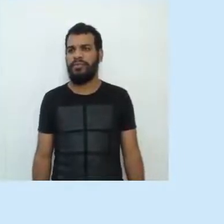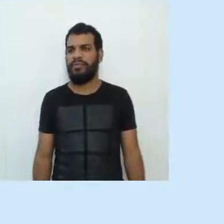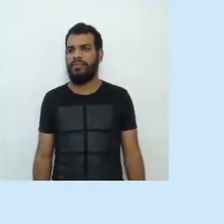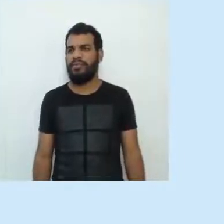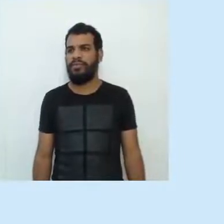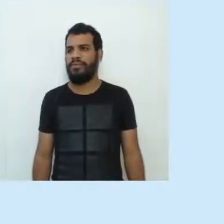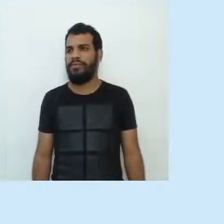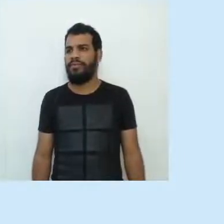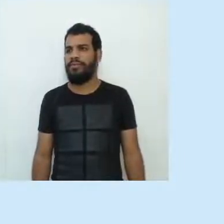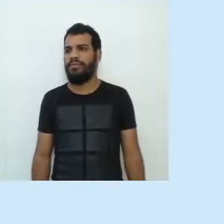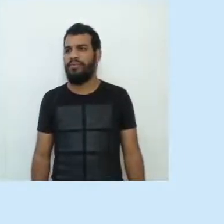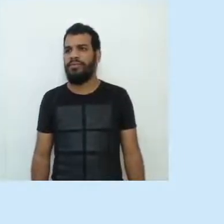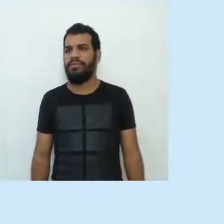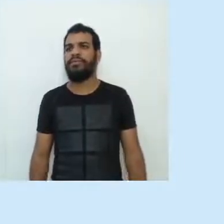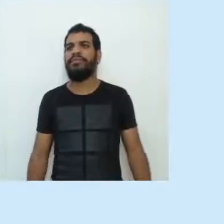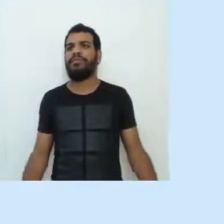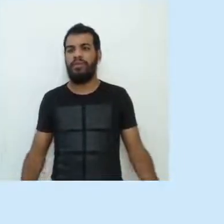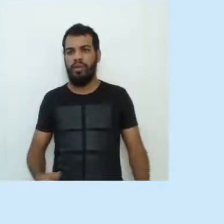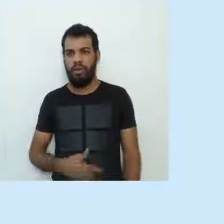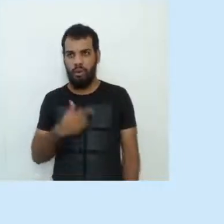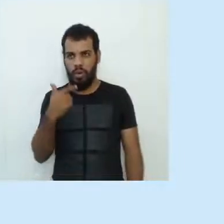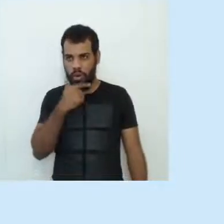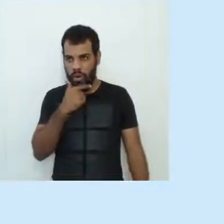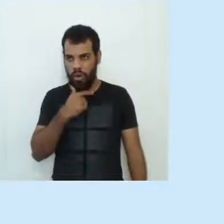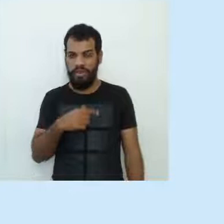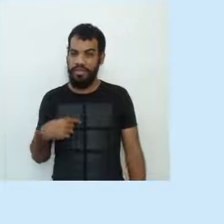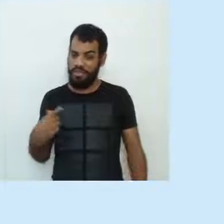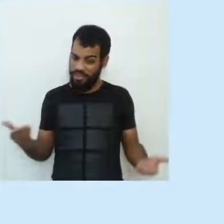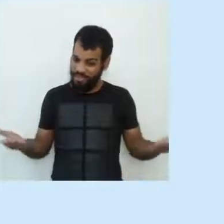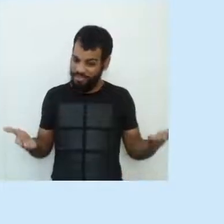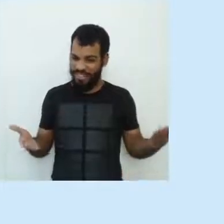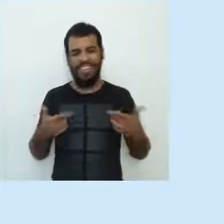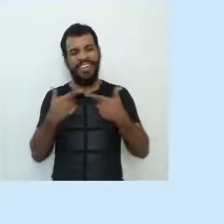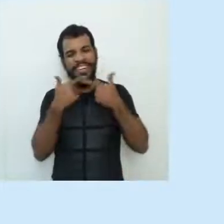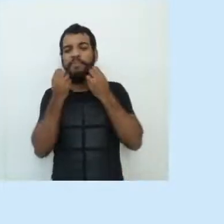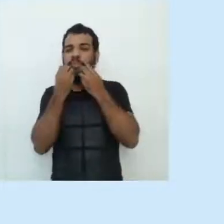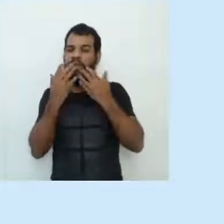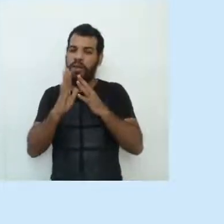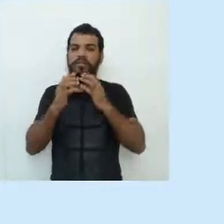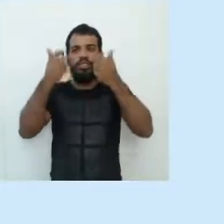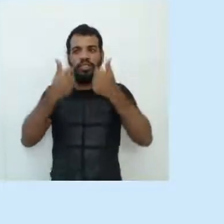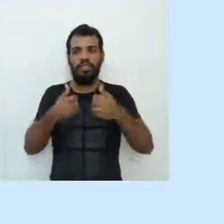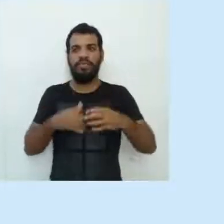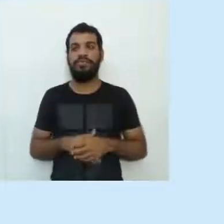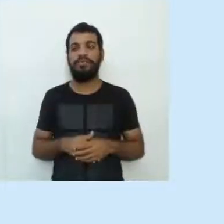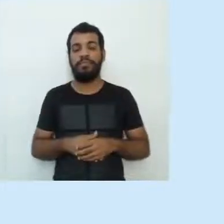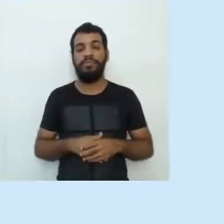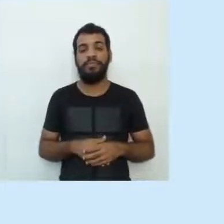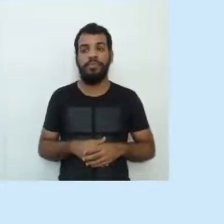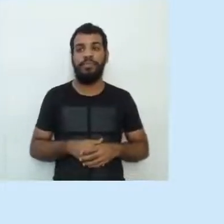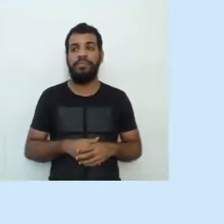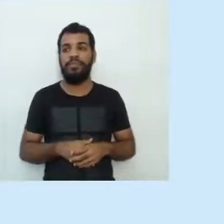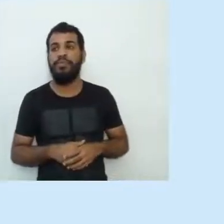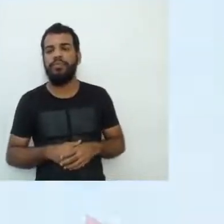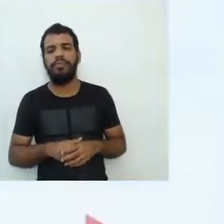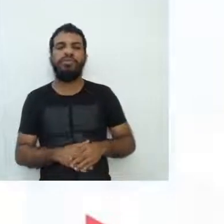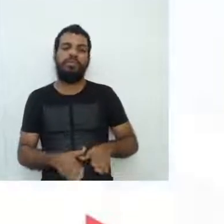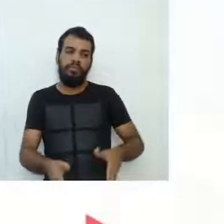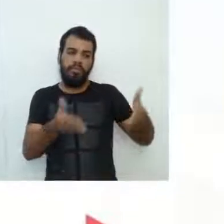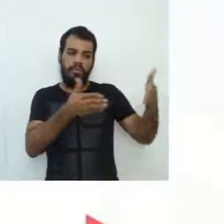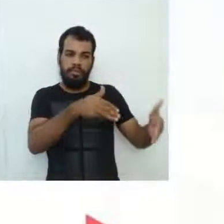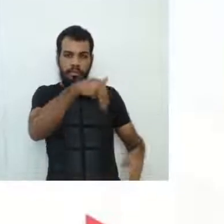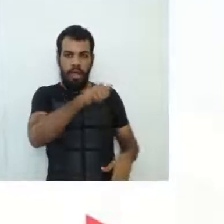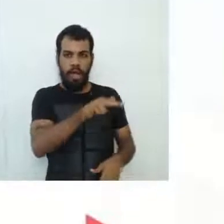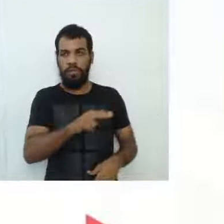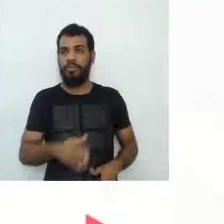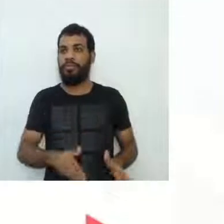está muito mal também. Não é o nosso caso hoje, né? No segundo caso, que é o mal com L, ele vai ser